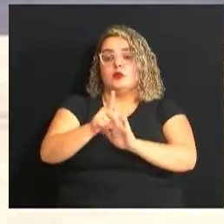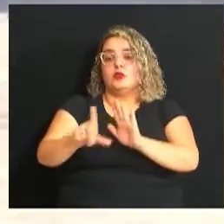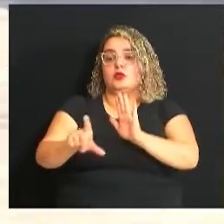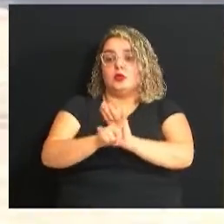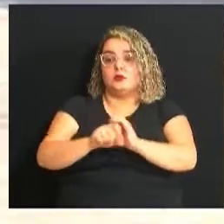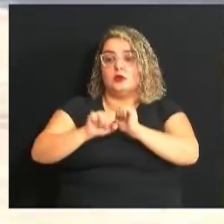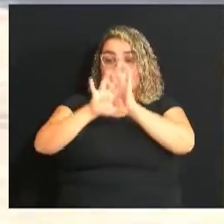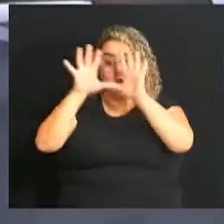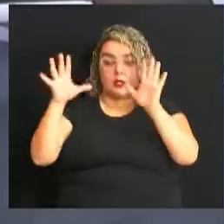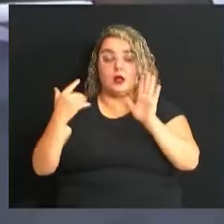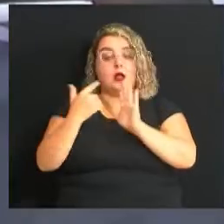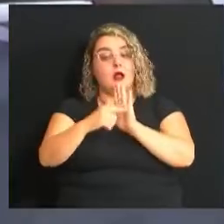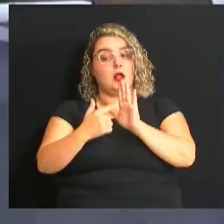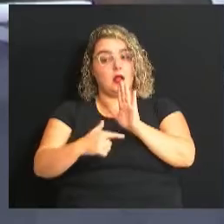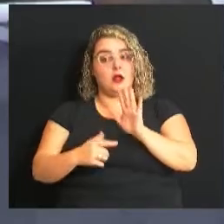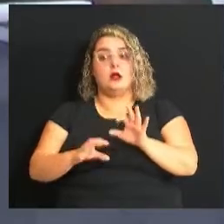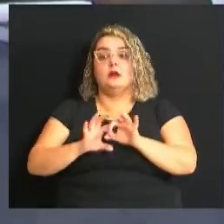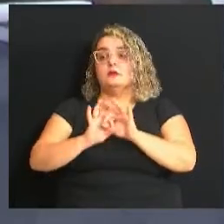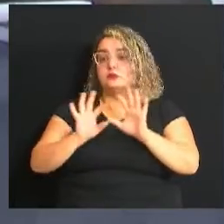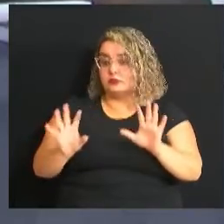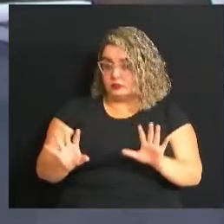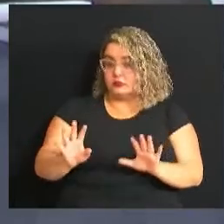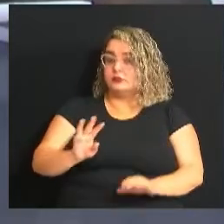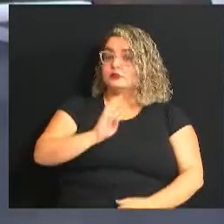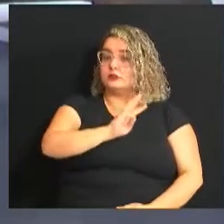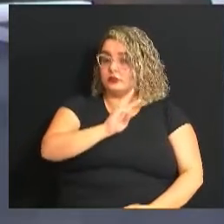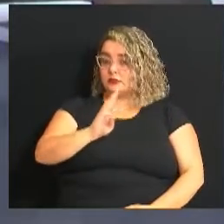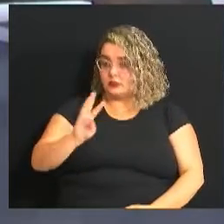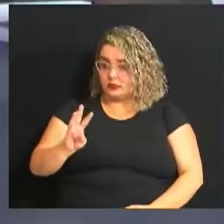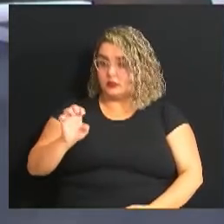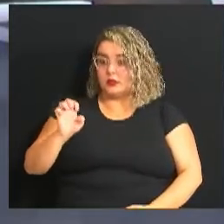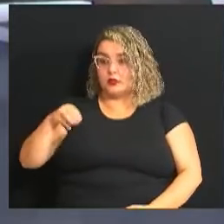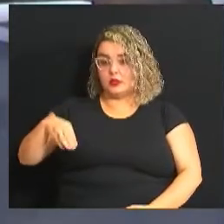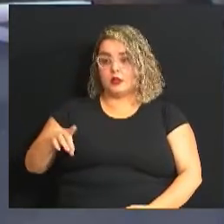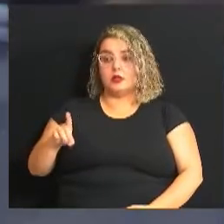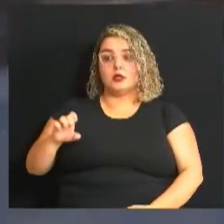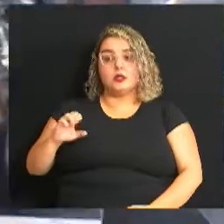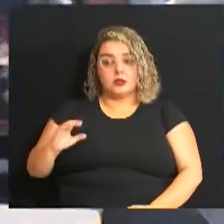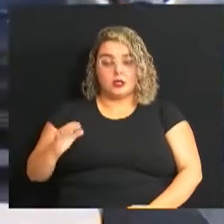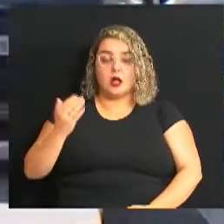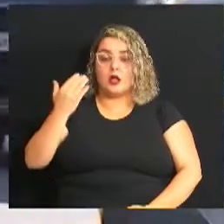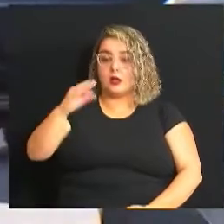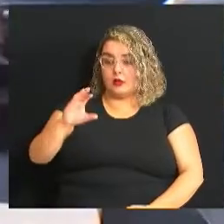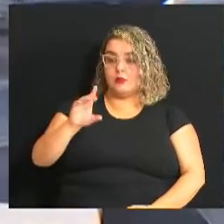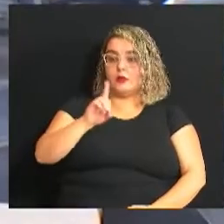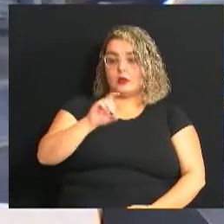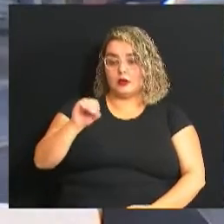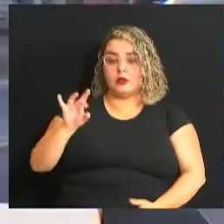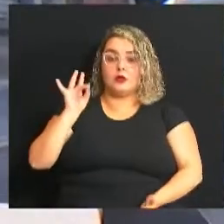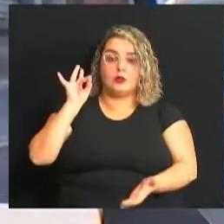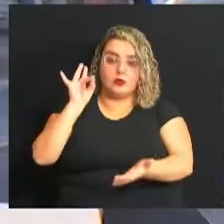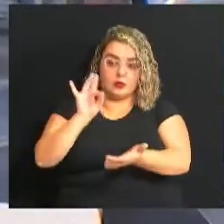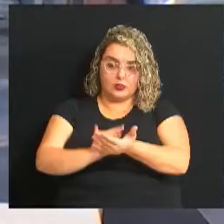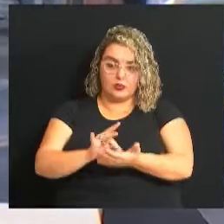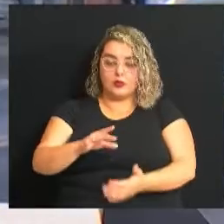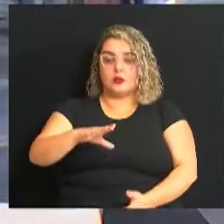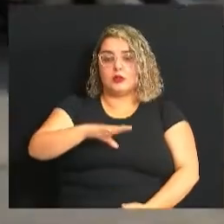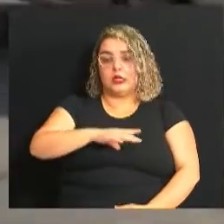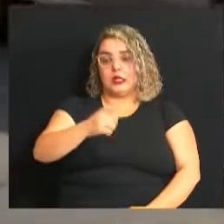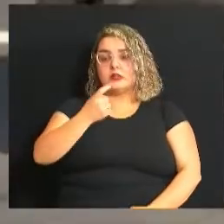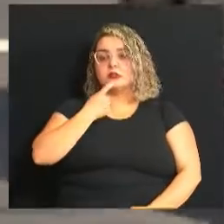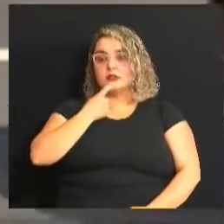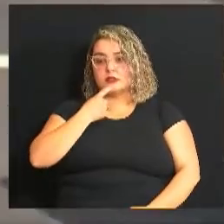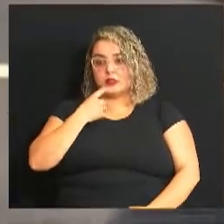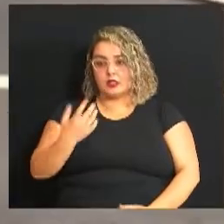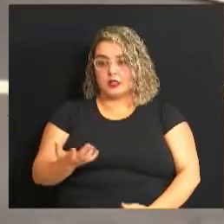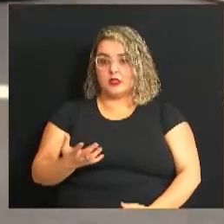lista deverá ser disponibilizada no site da INDEC e publicada no Diário Oficial do município, além de